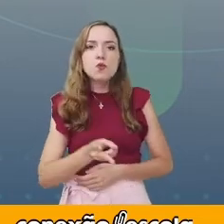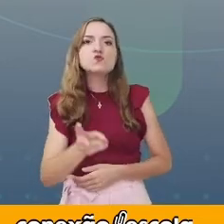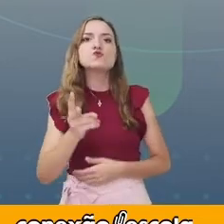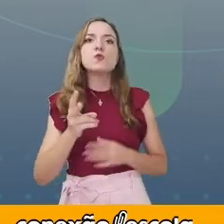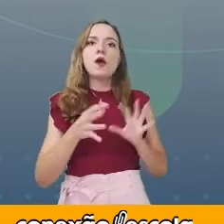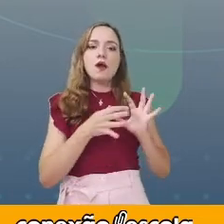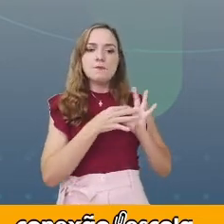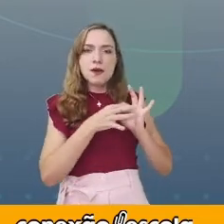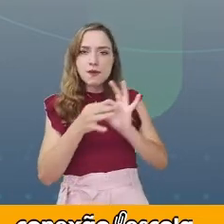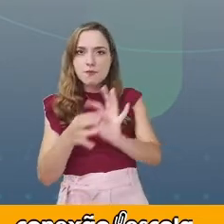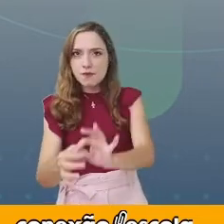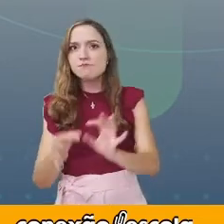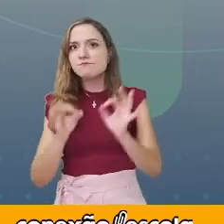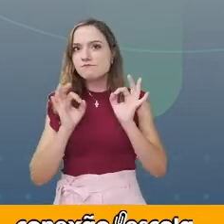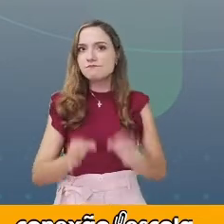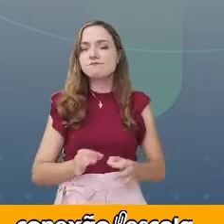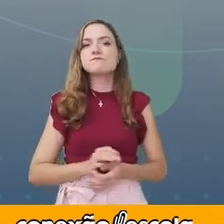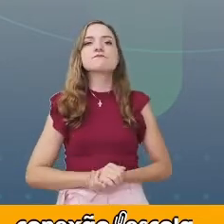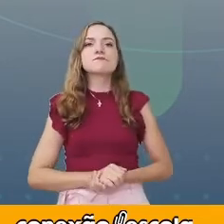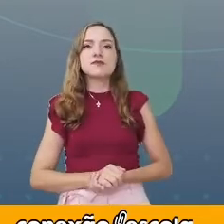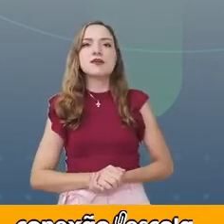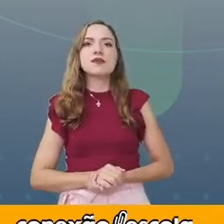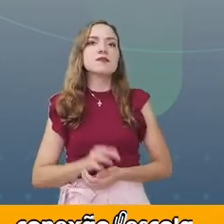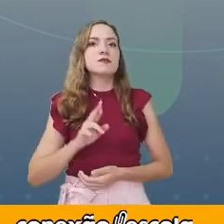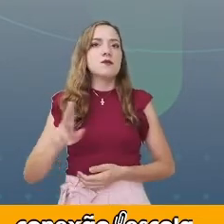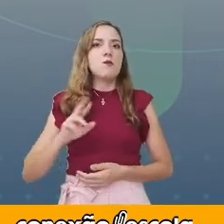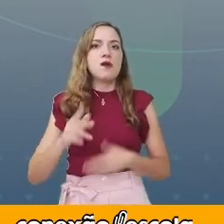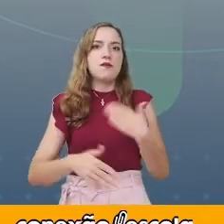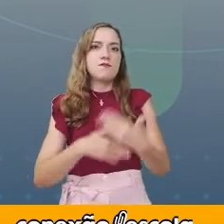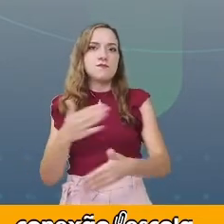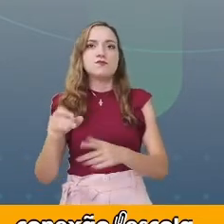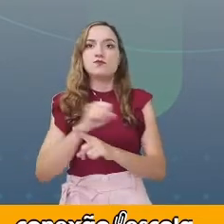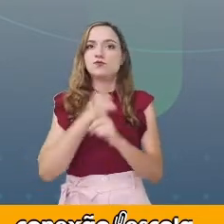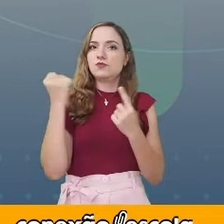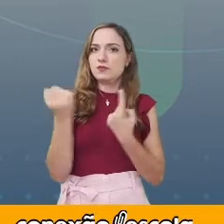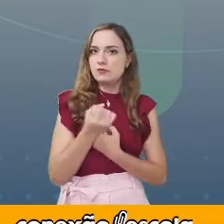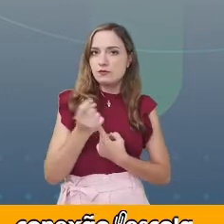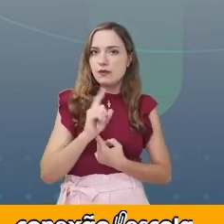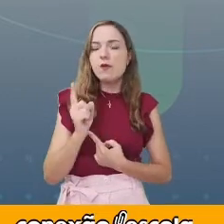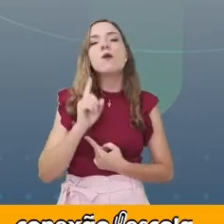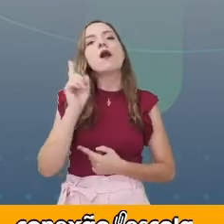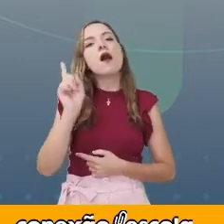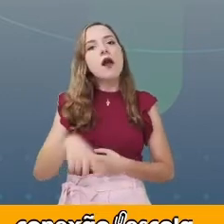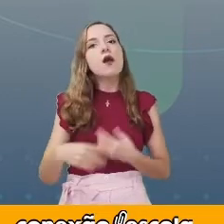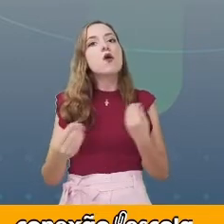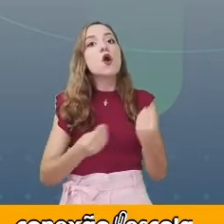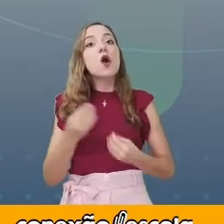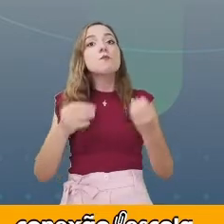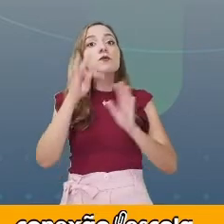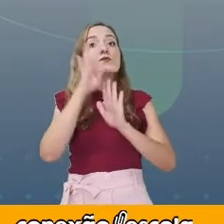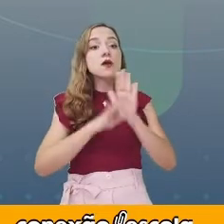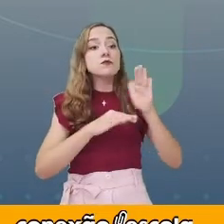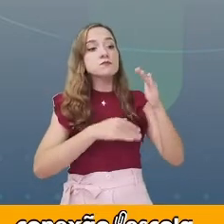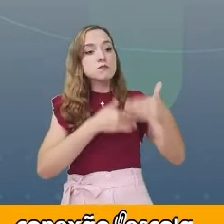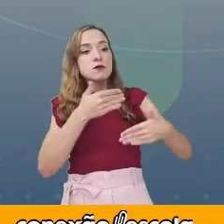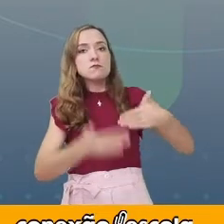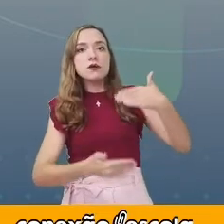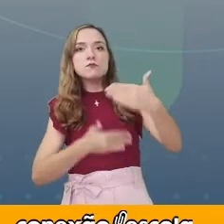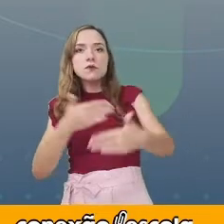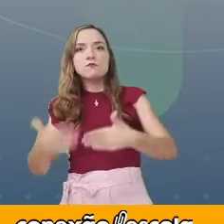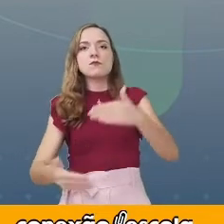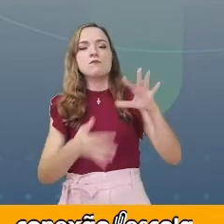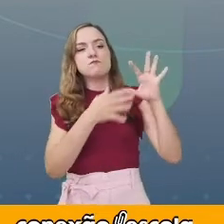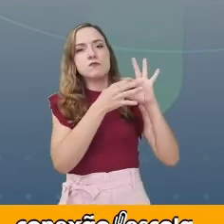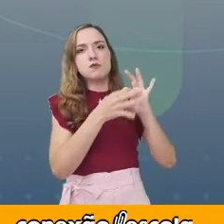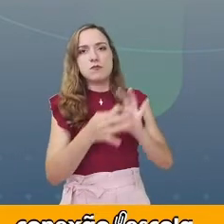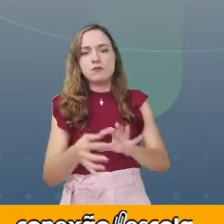avanço. Tá, não estou falando de avanços sociais. Estou falando de avanços de desenvolvimento e de progresso do